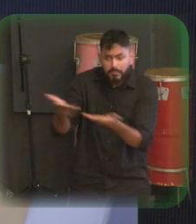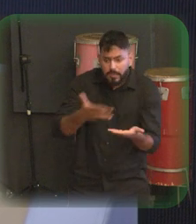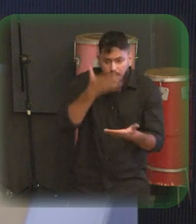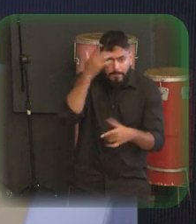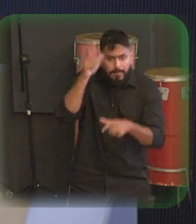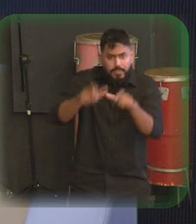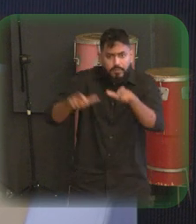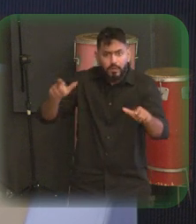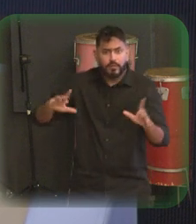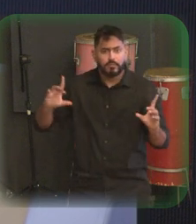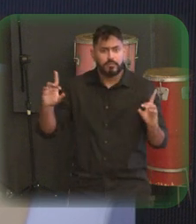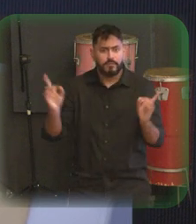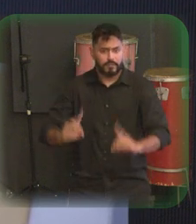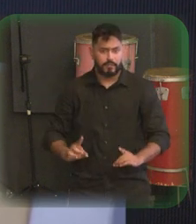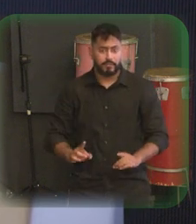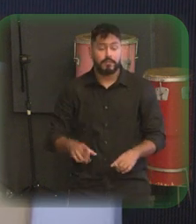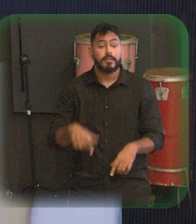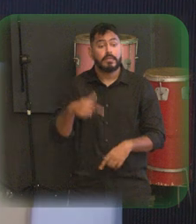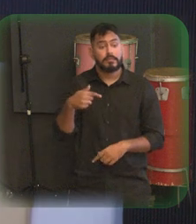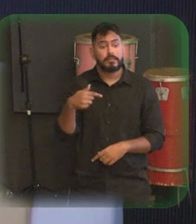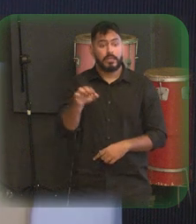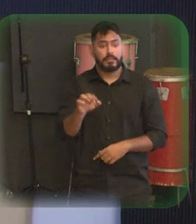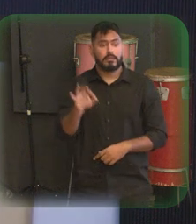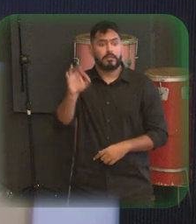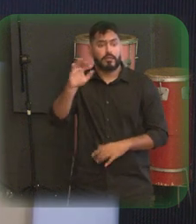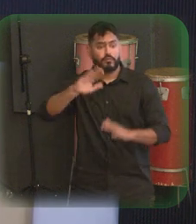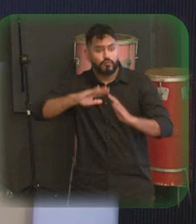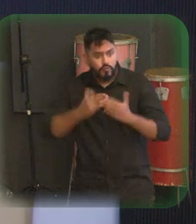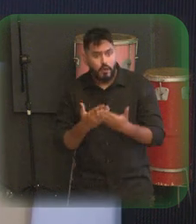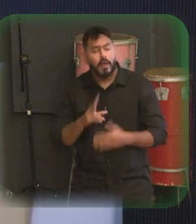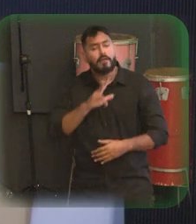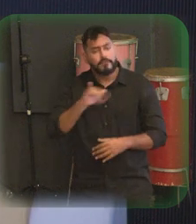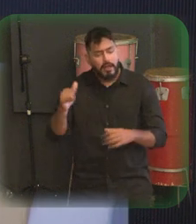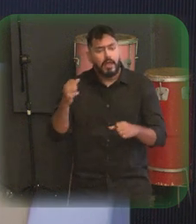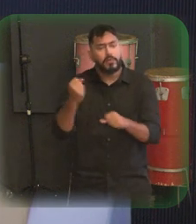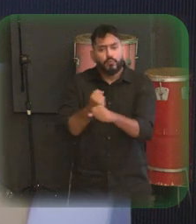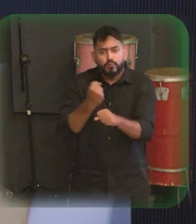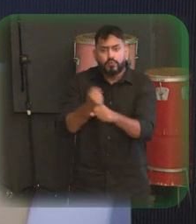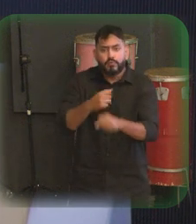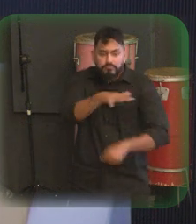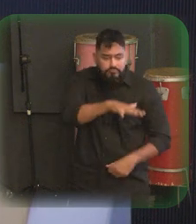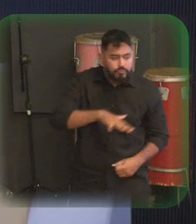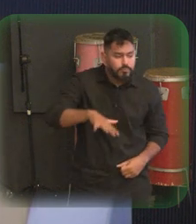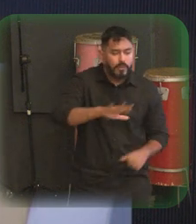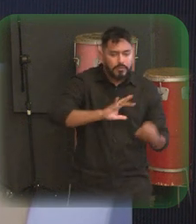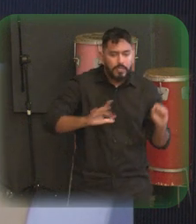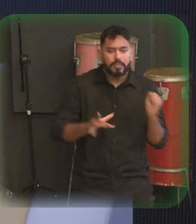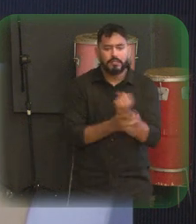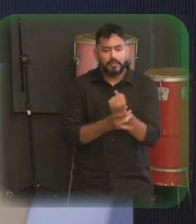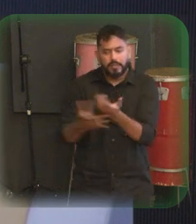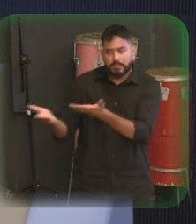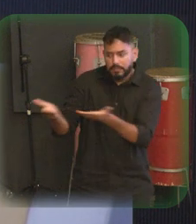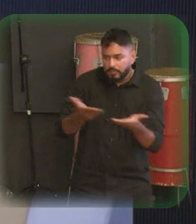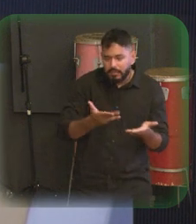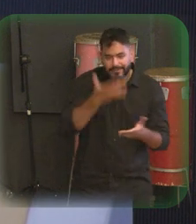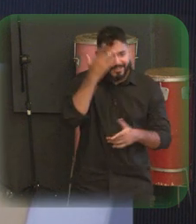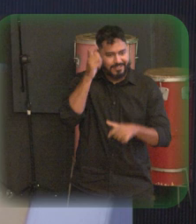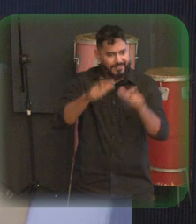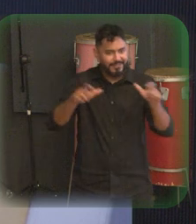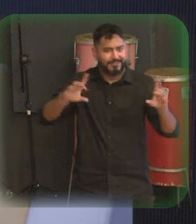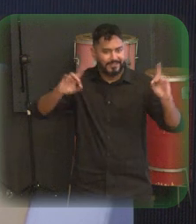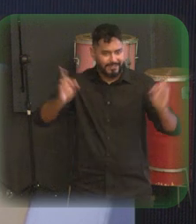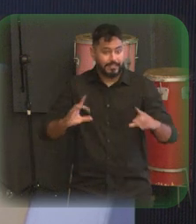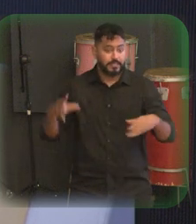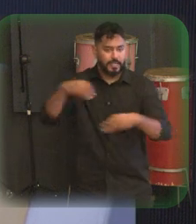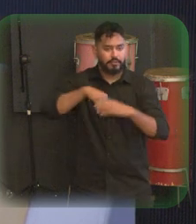deficiência. E em 70 escolas, vamos construir espaços para garantir o atendimento de pessoas com deficiência já dentro da